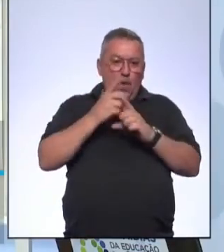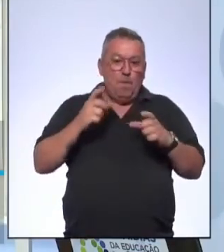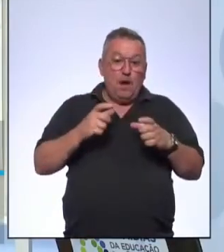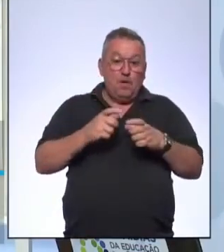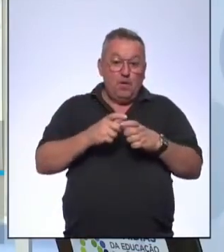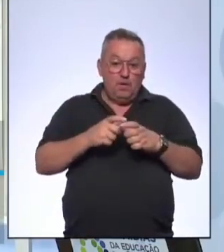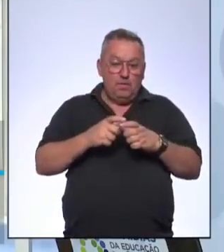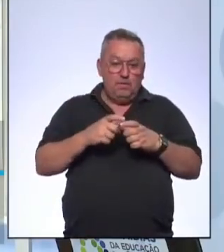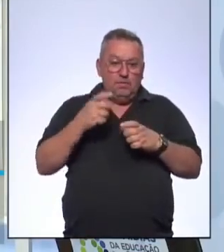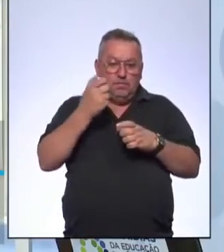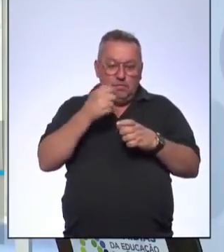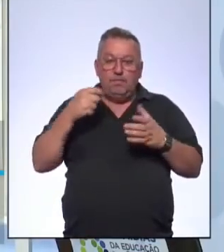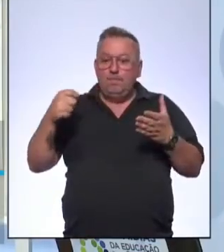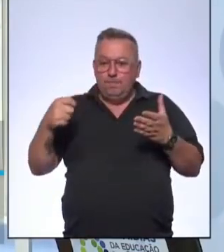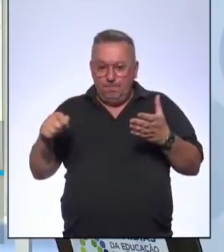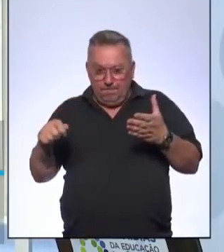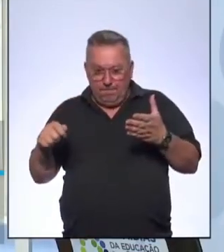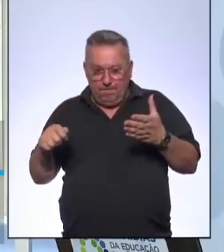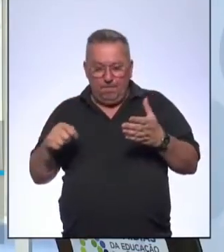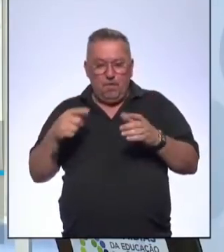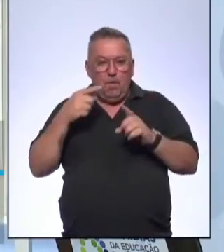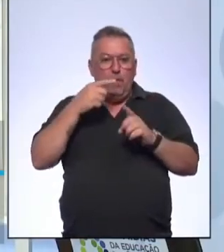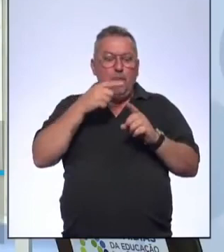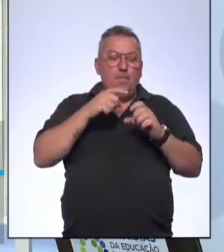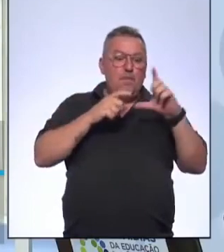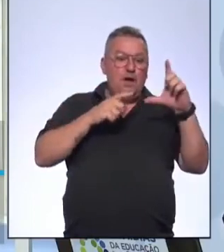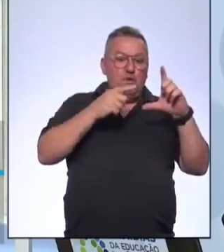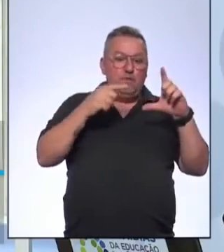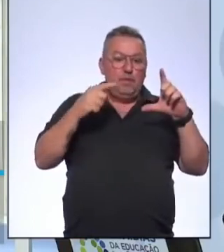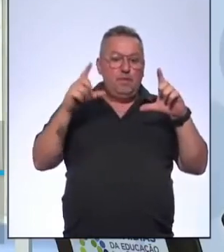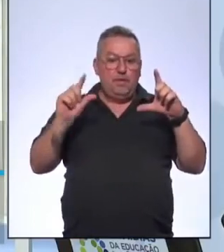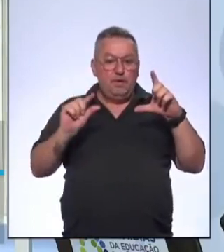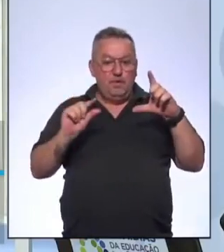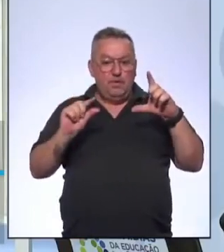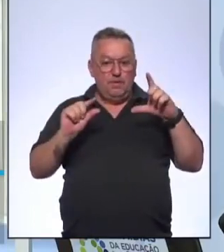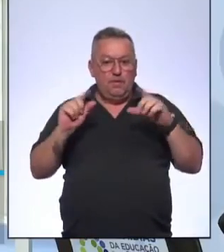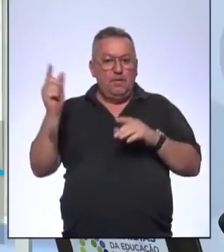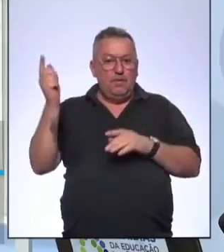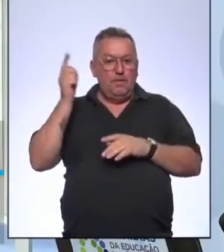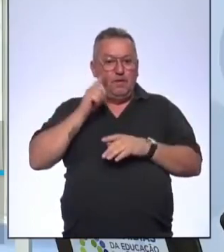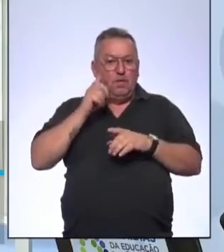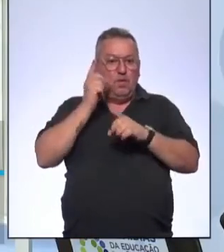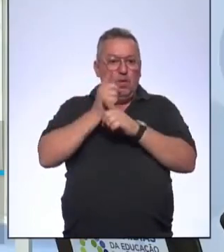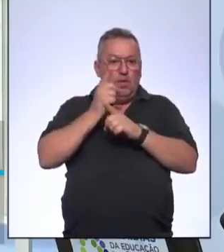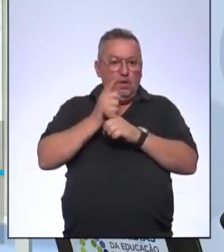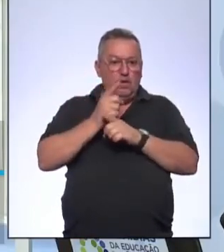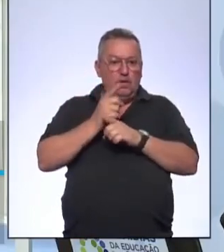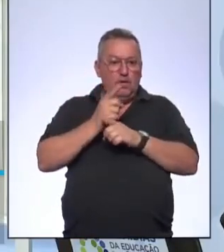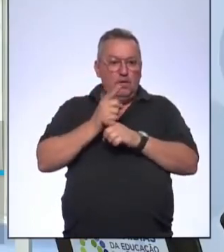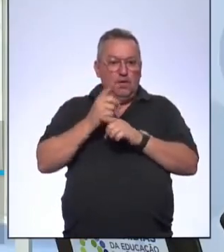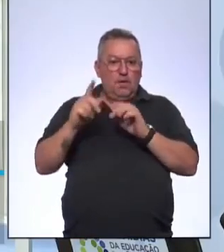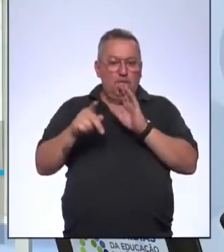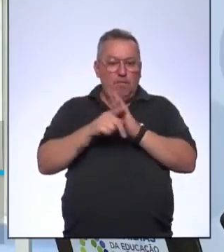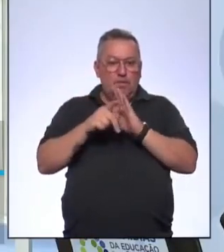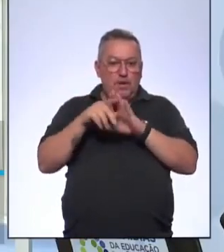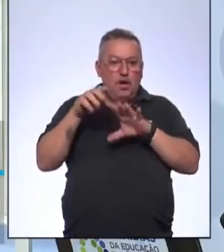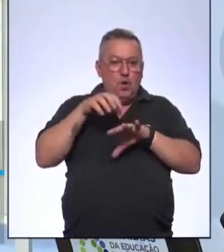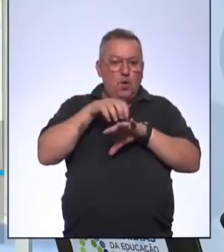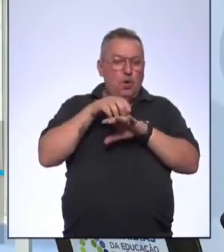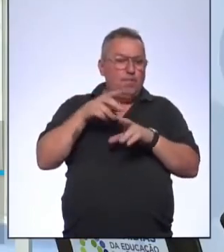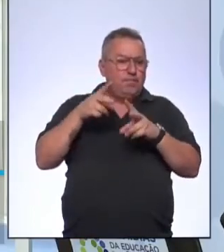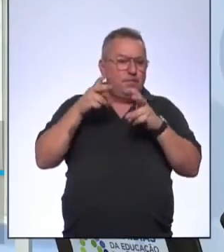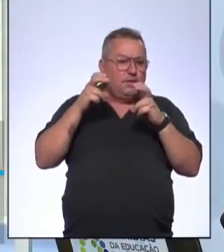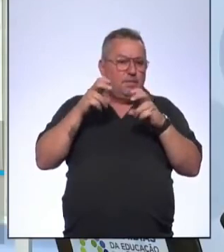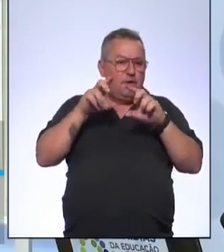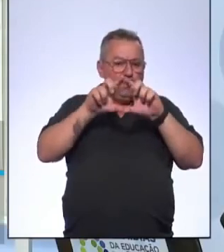menor. Achou a área do menor? Subtrai o maior, menos o menor ali, você vai encontrar a área, no caso da coroa. Reparem,